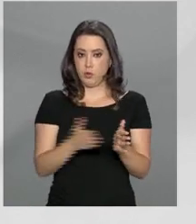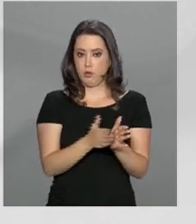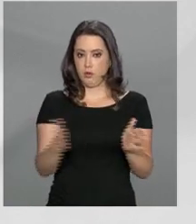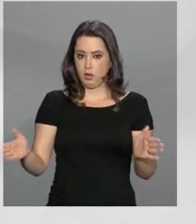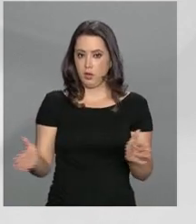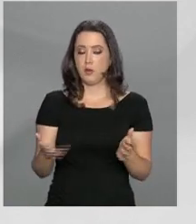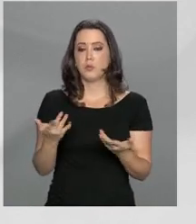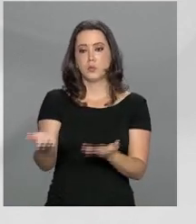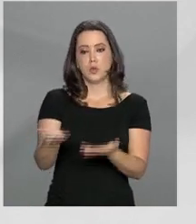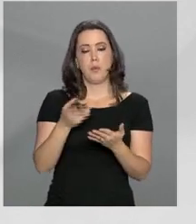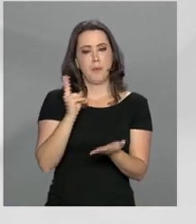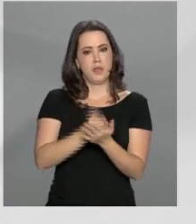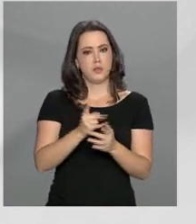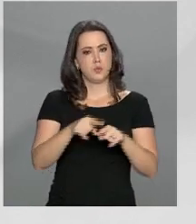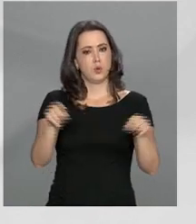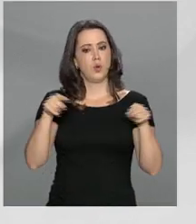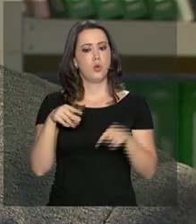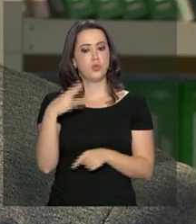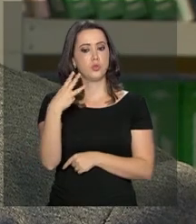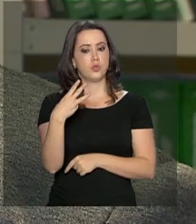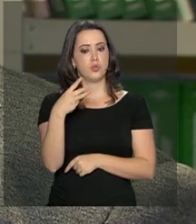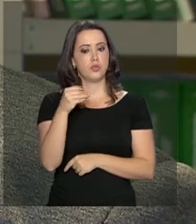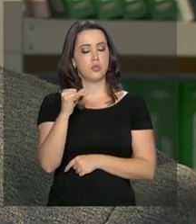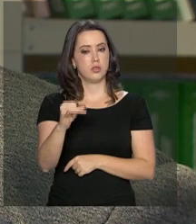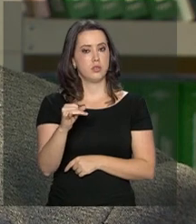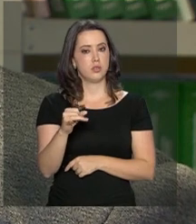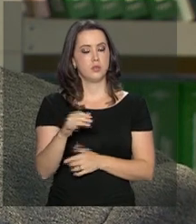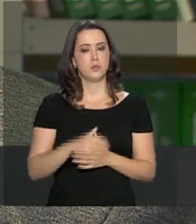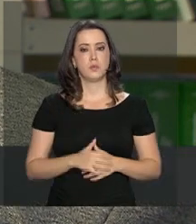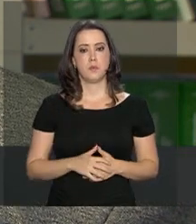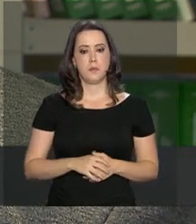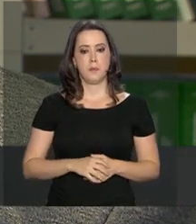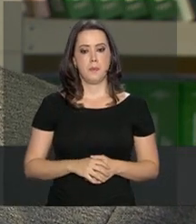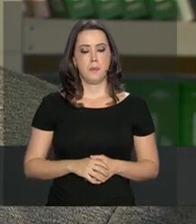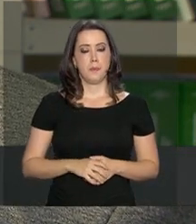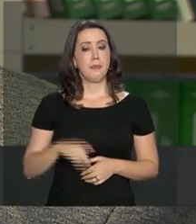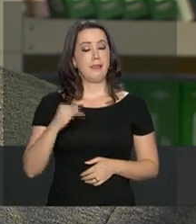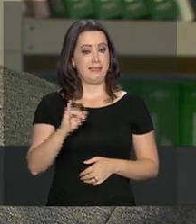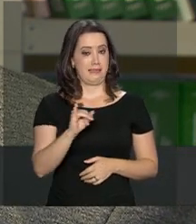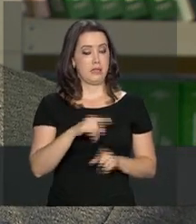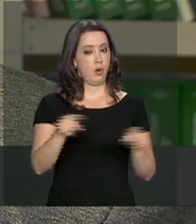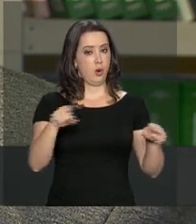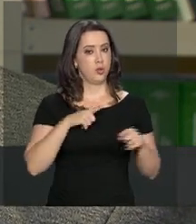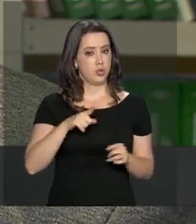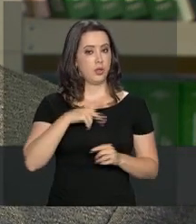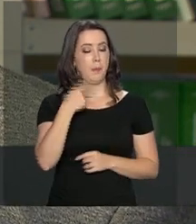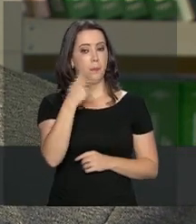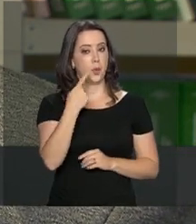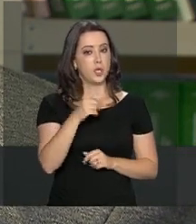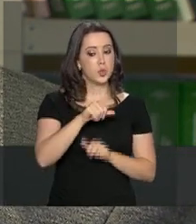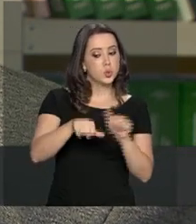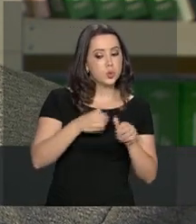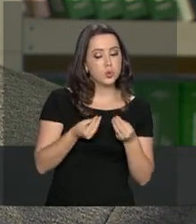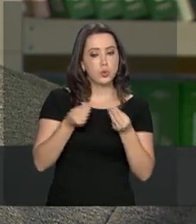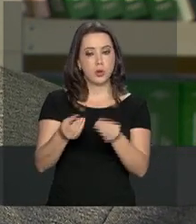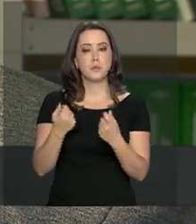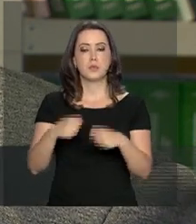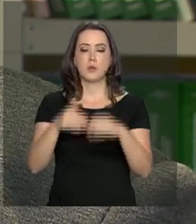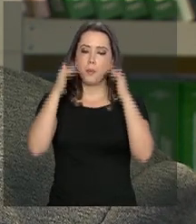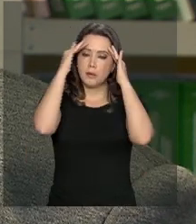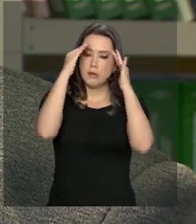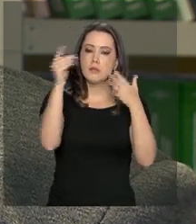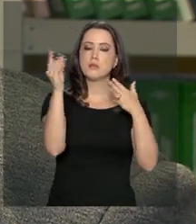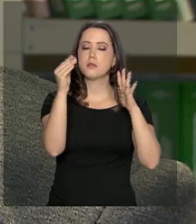o mesmo da loja física, 30 dias. Se a loja tem uma política de trocas, ela precisa cumprir essa política exatamente